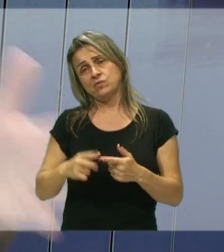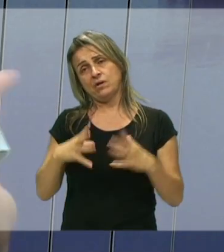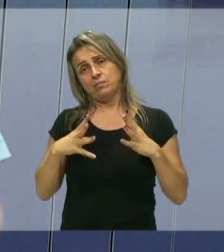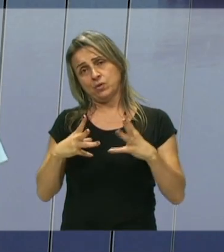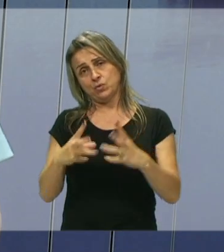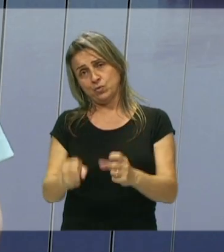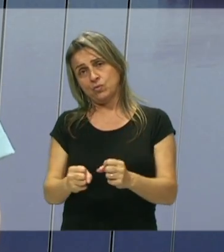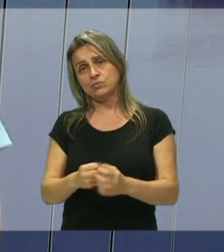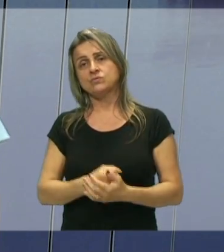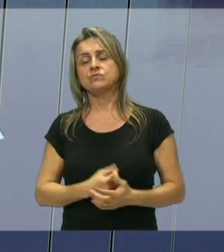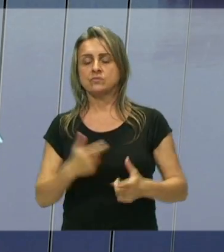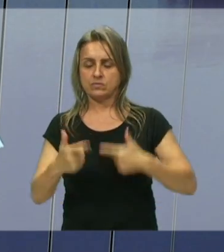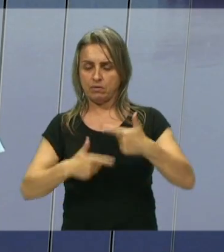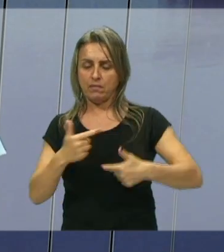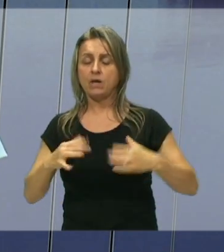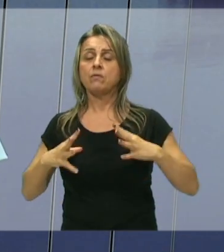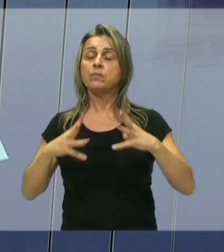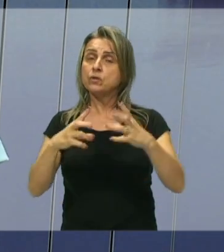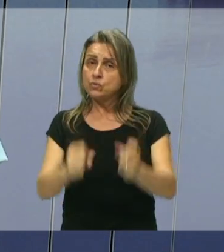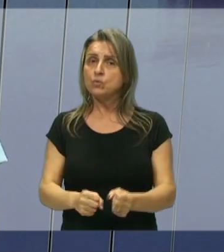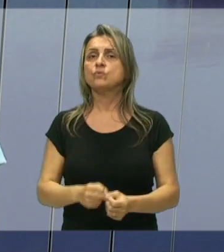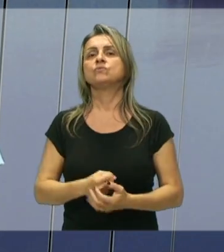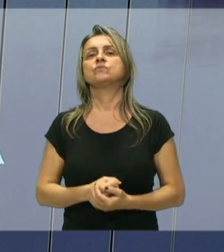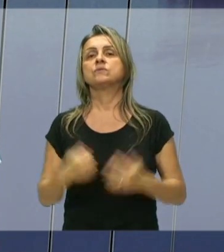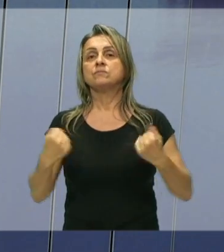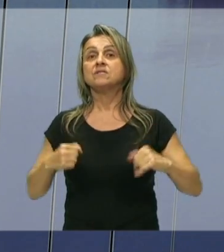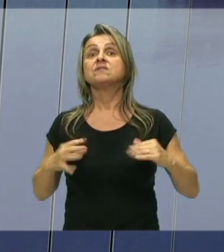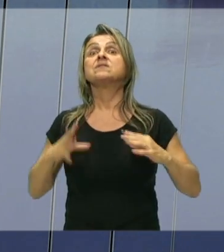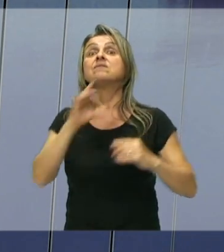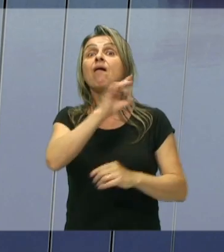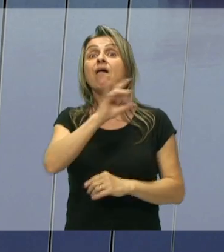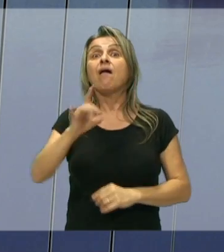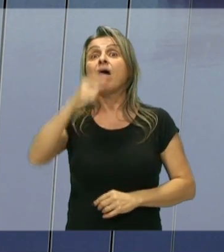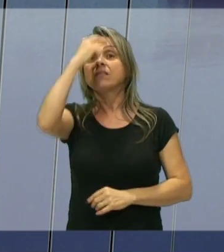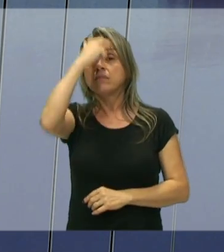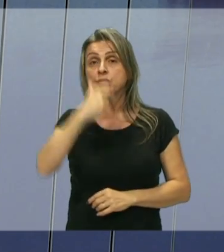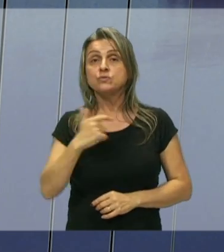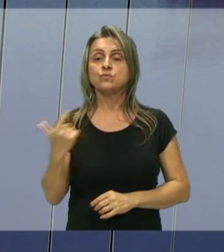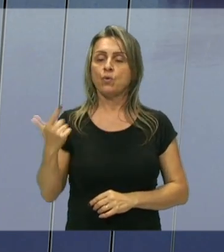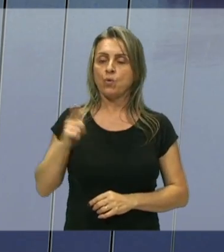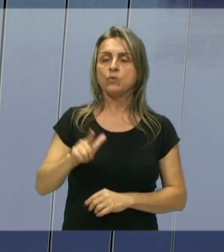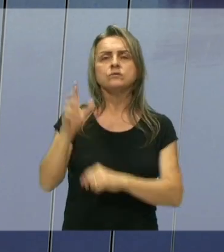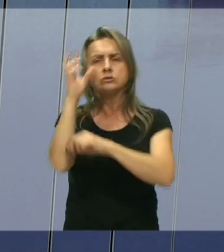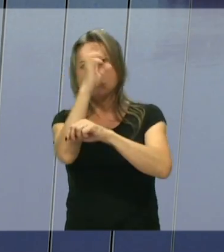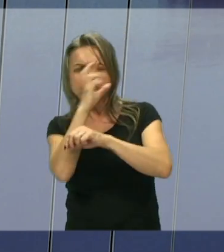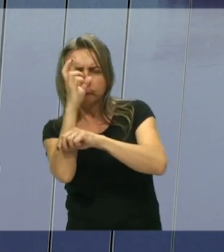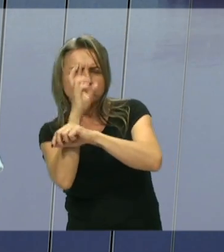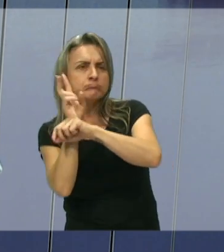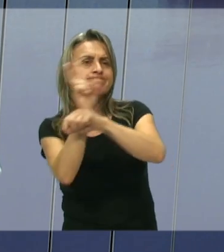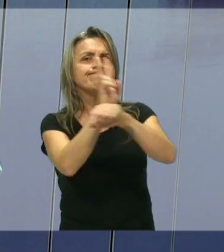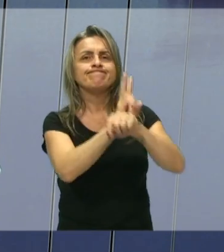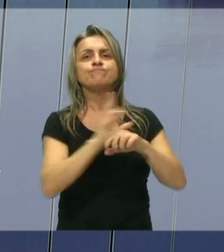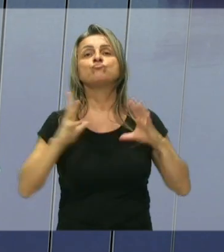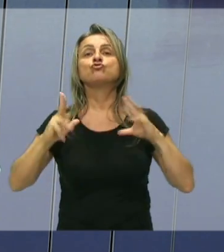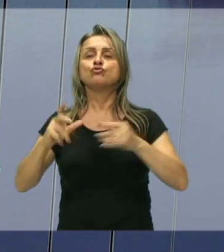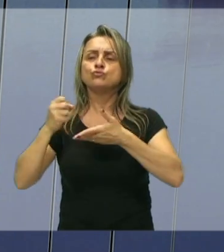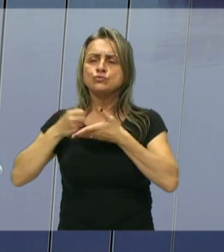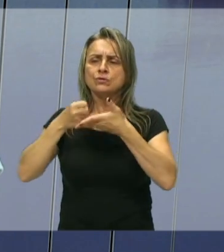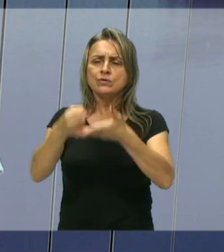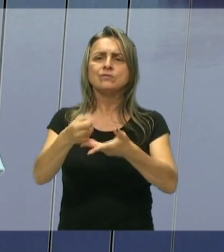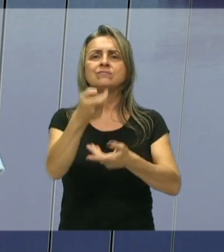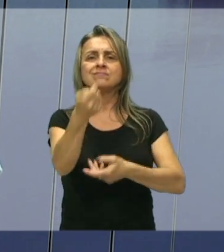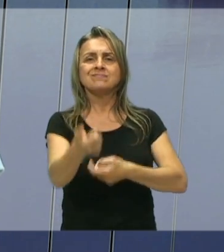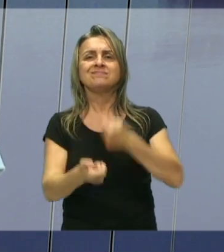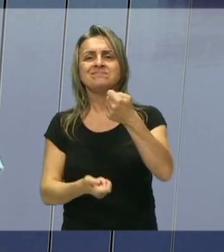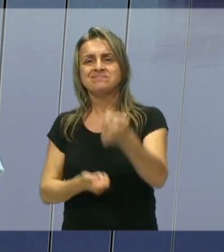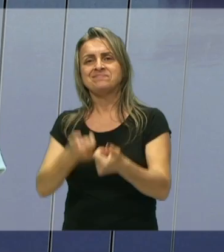serviço, embora a gente diga gratuito na hora do atendimento, mas todos nós contribuímos.